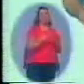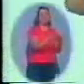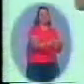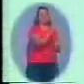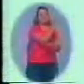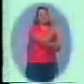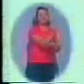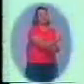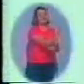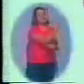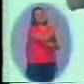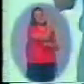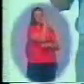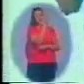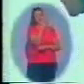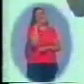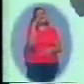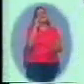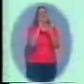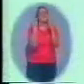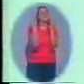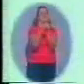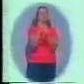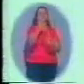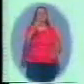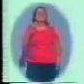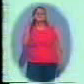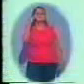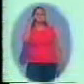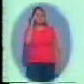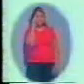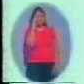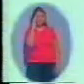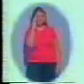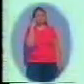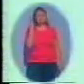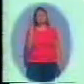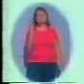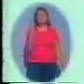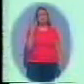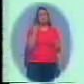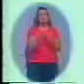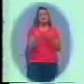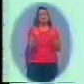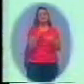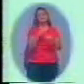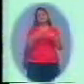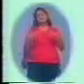sabedoria para o que fazer com o joio. Aliás, devia de dar esse curso para os casais.